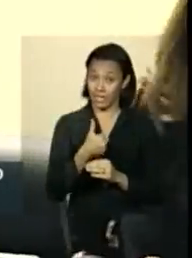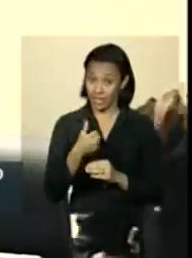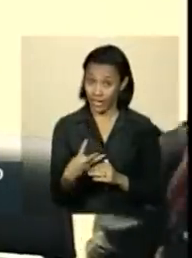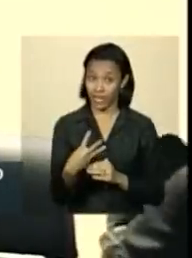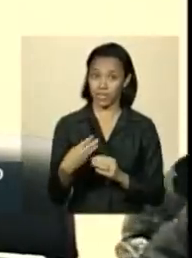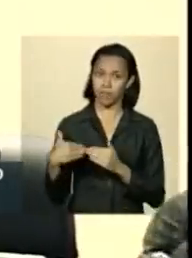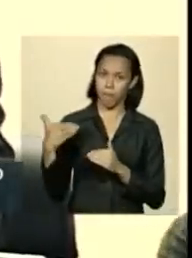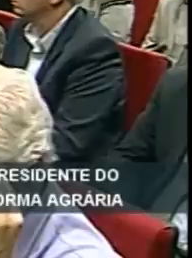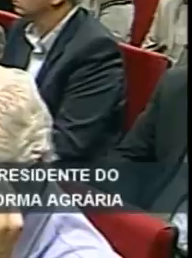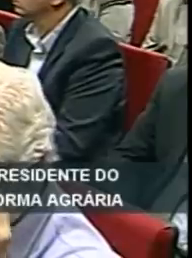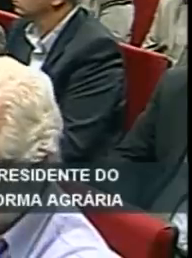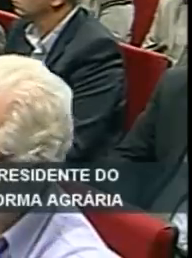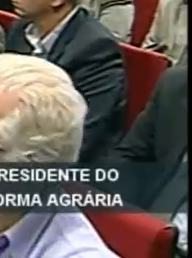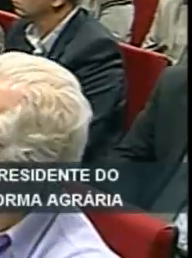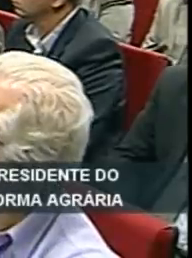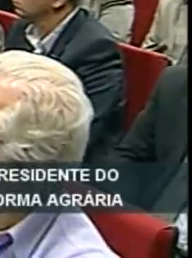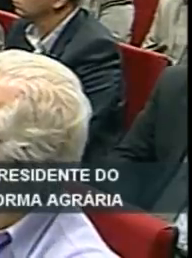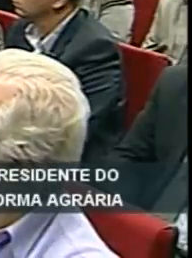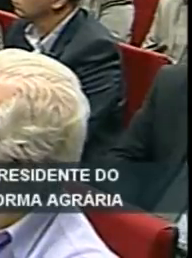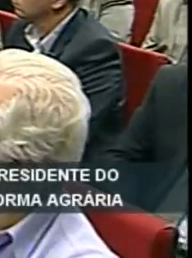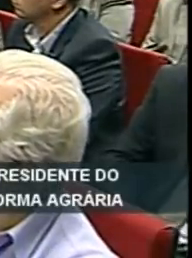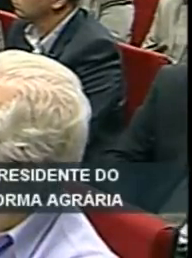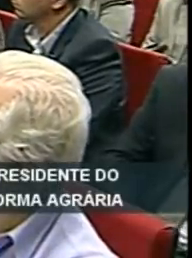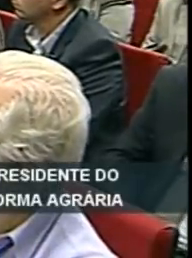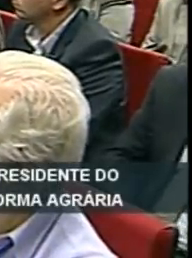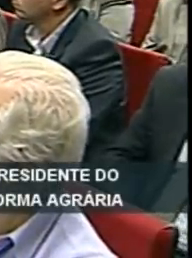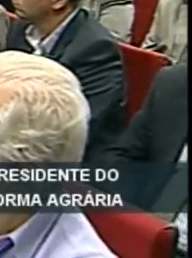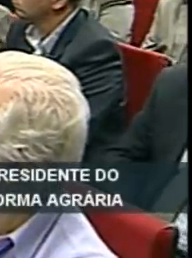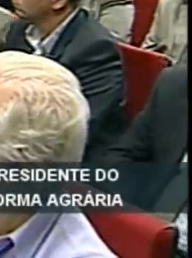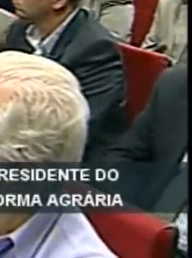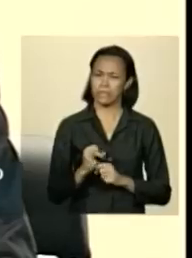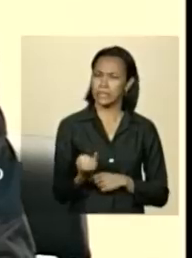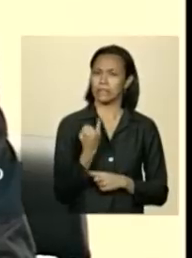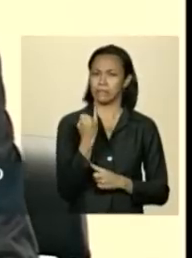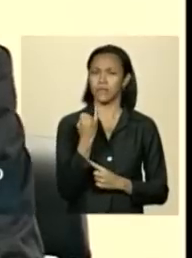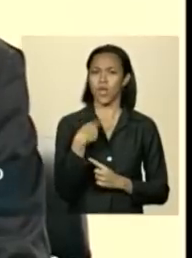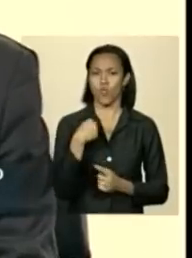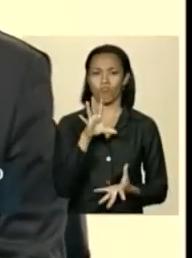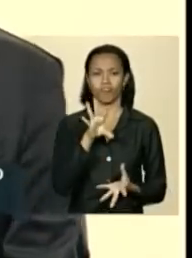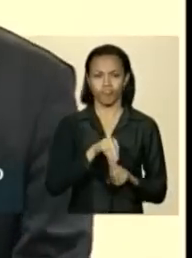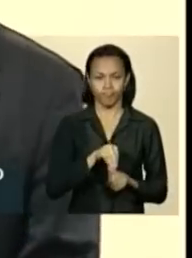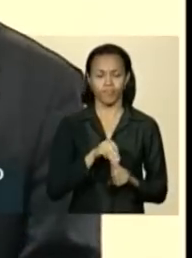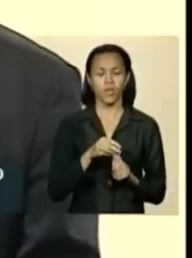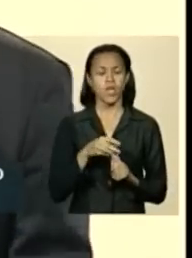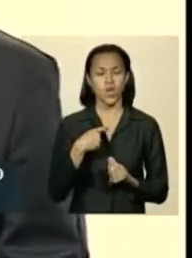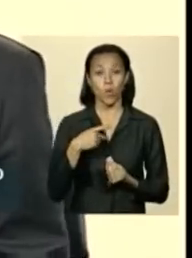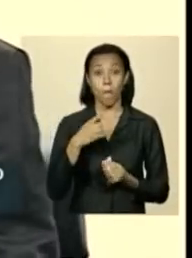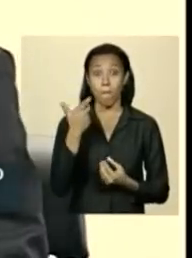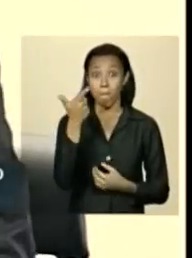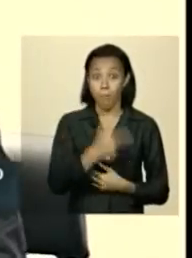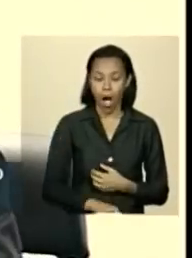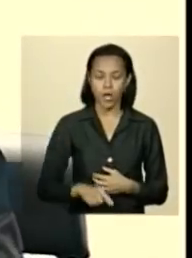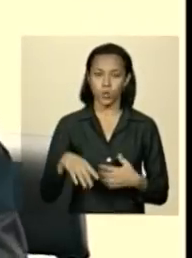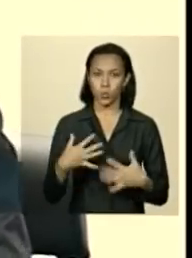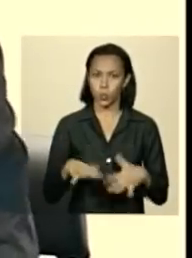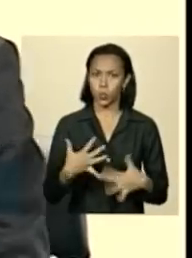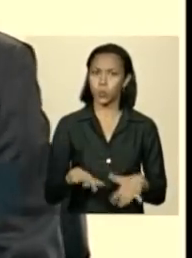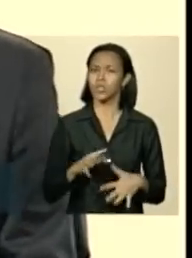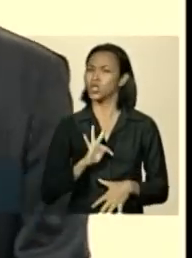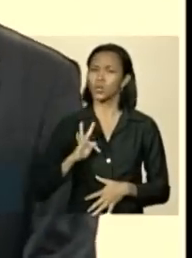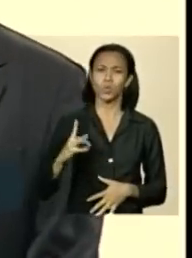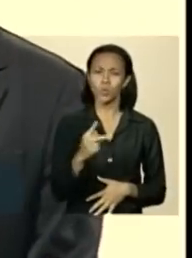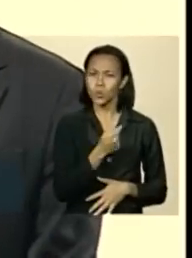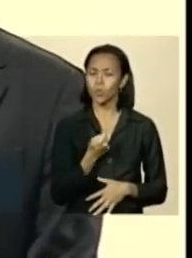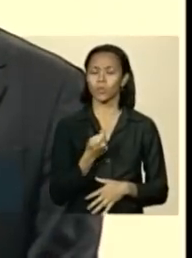safra 2012 2013 eu penso e e aqui quero ir concluindo que o grande desafio de todos e